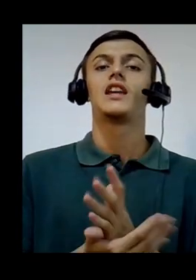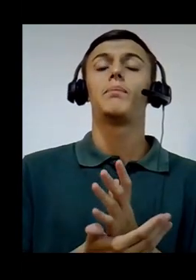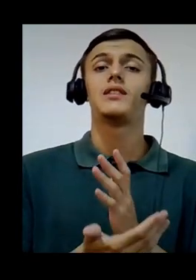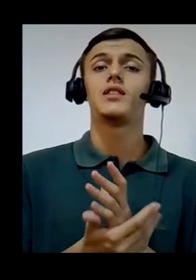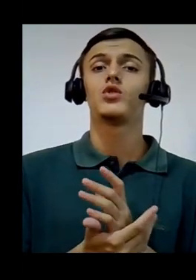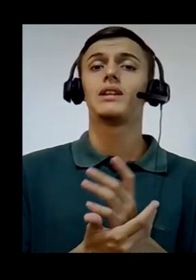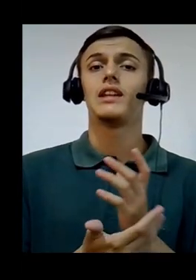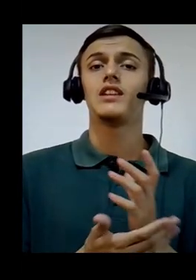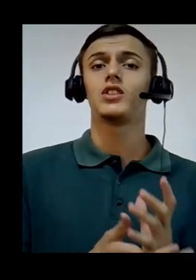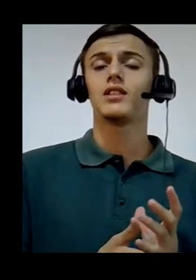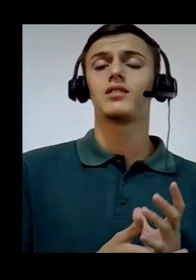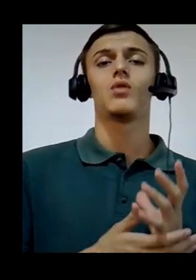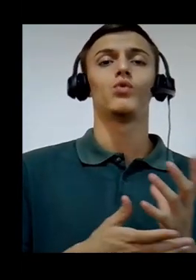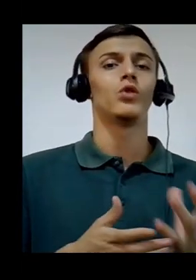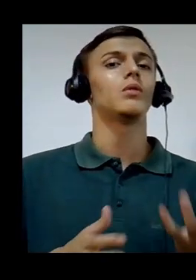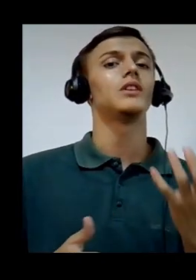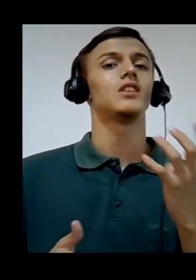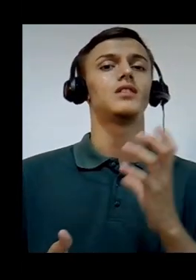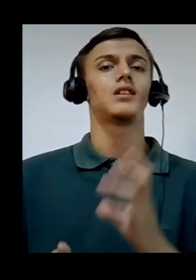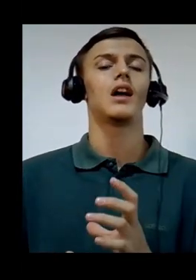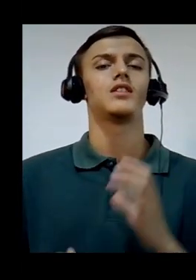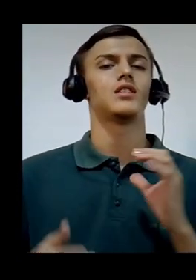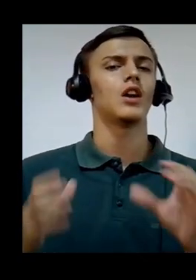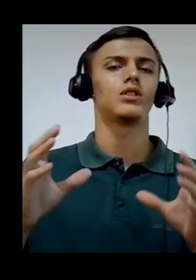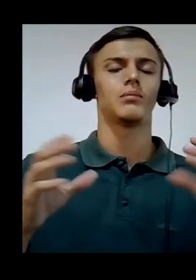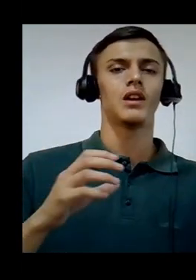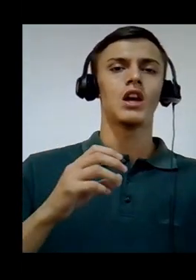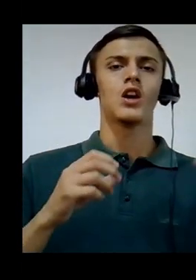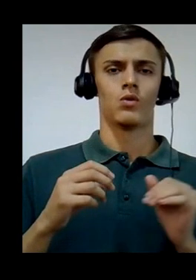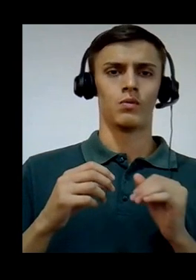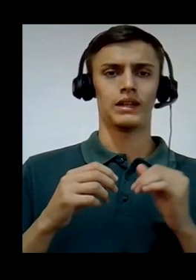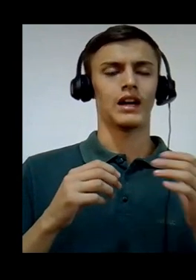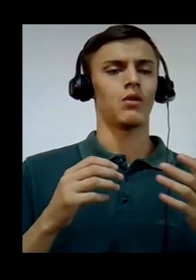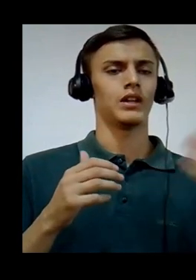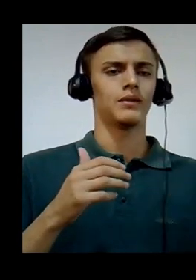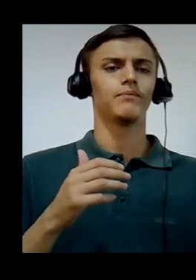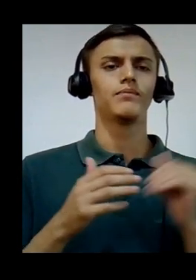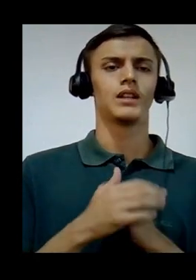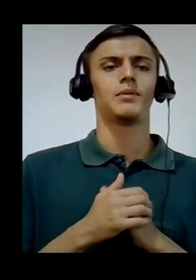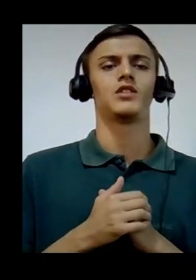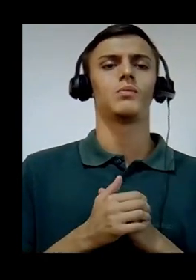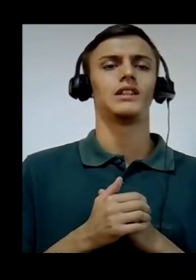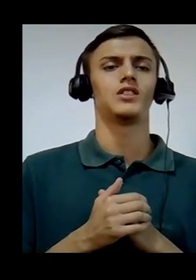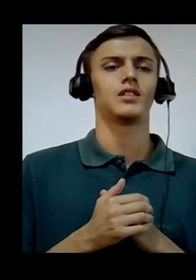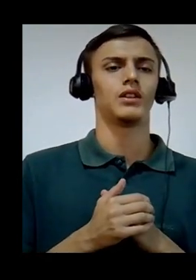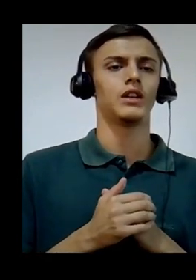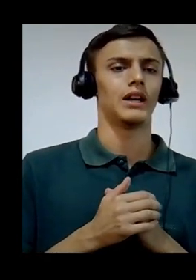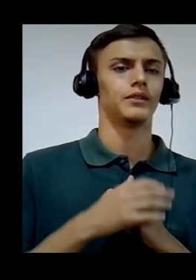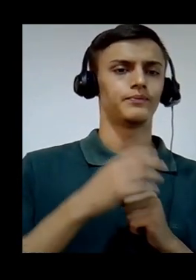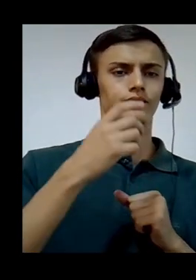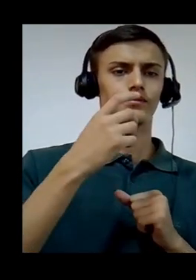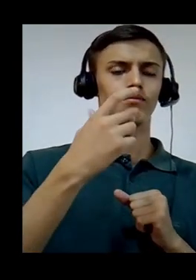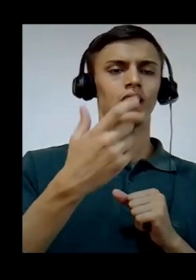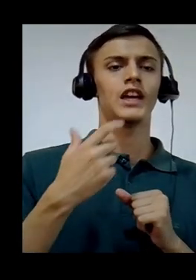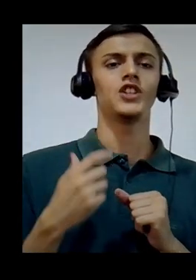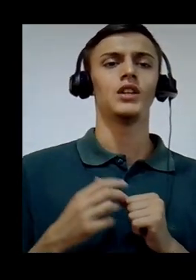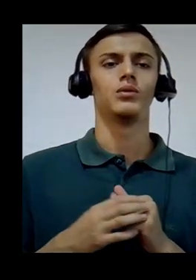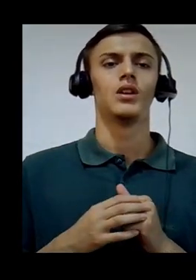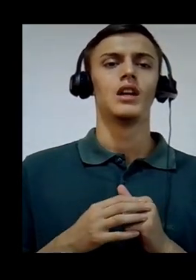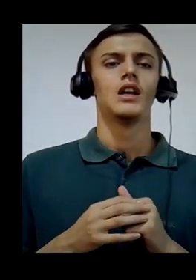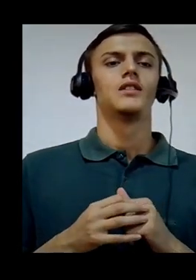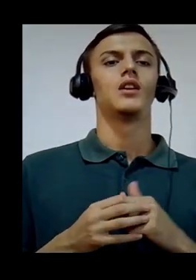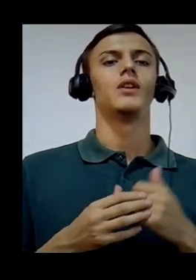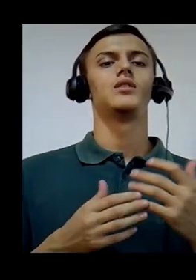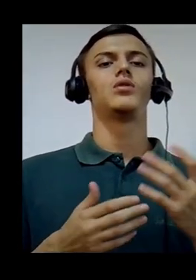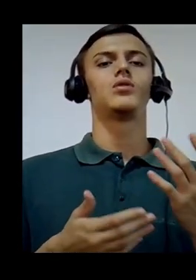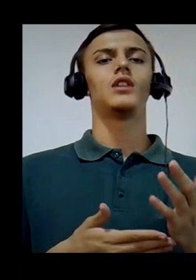residências, que precisam de uma destinação, normalmente a reciclagem, né, ou também o metal ali, que precisa de uma destinação adequada.